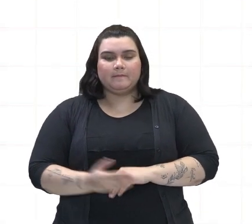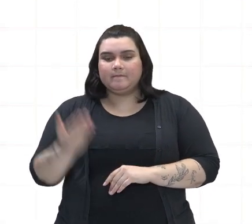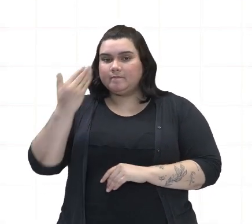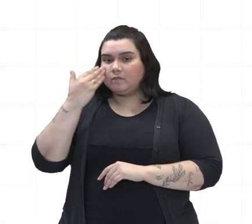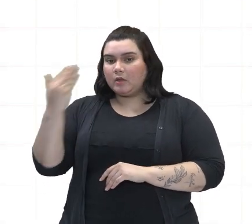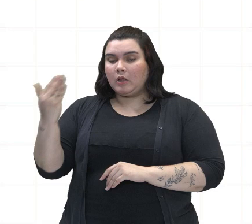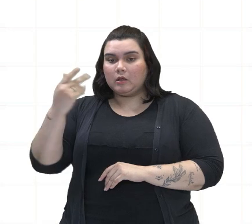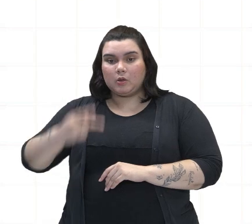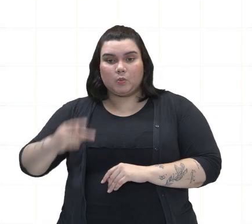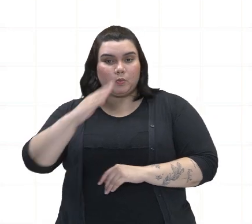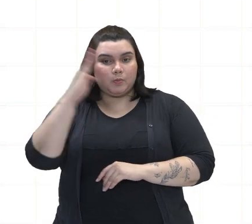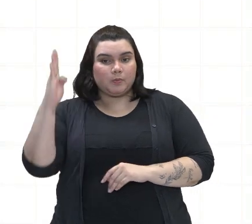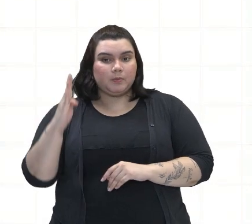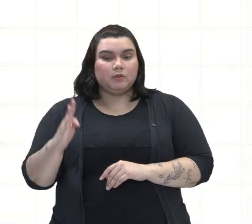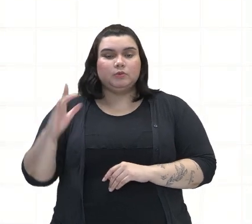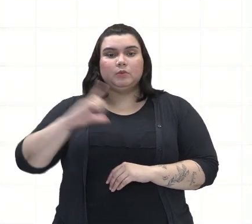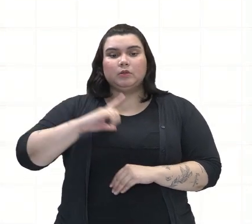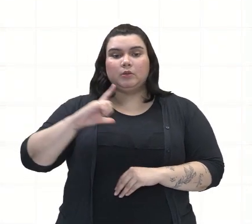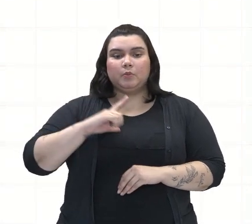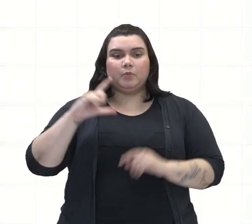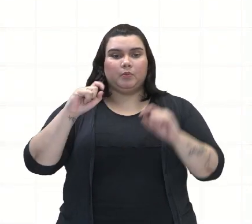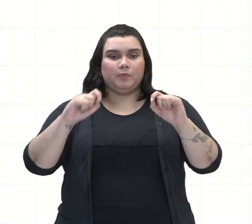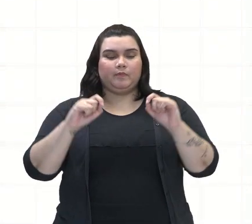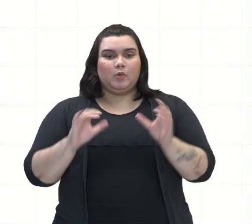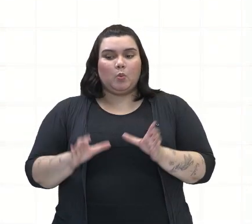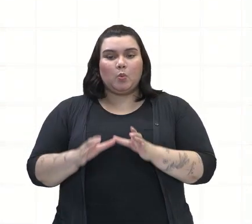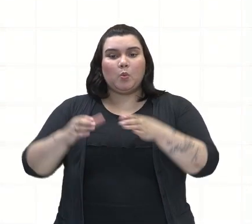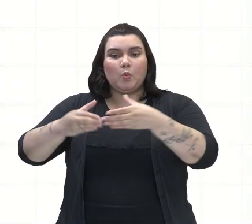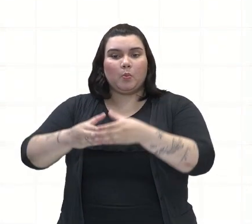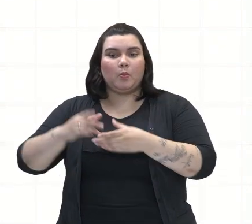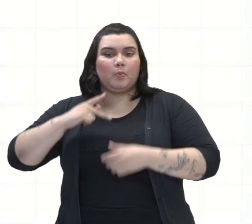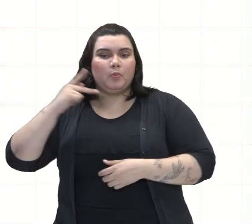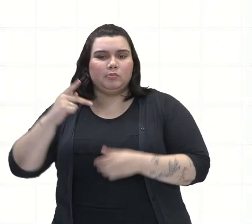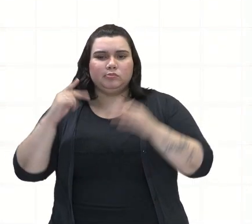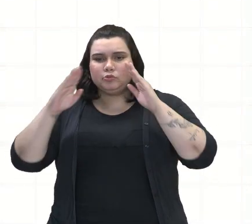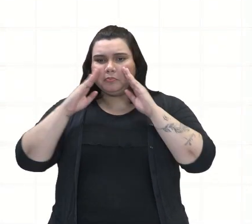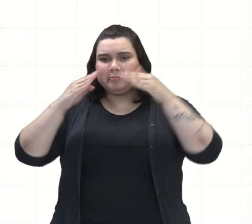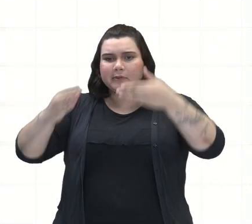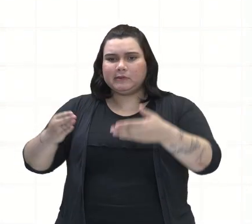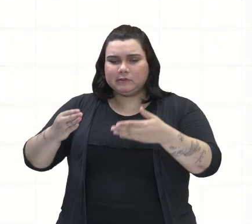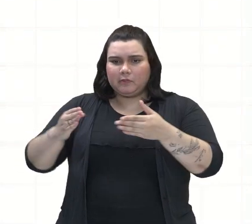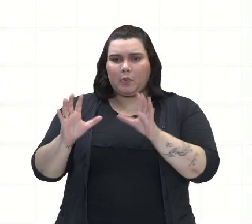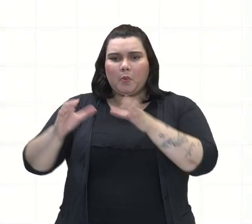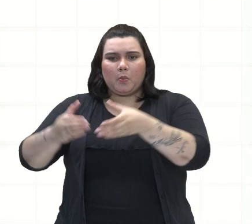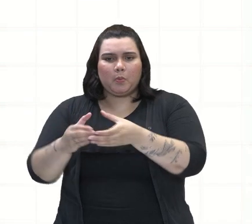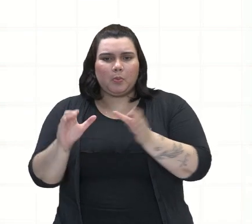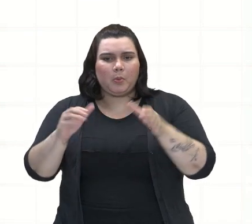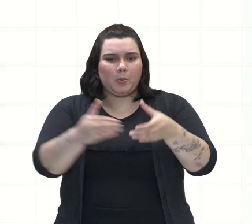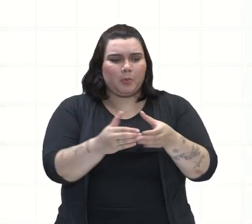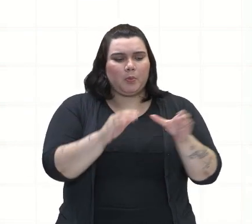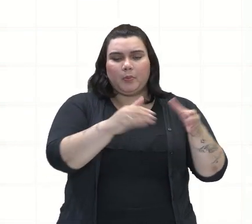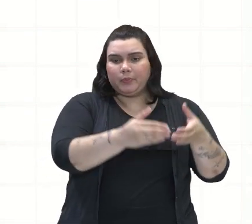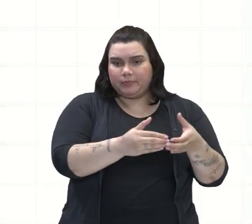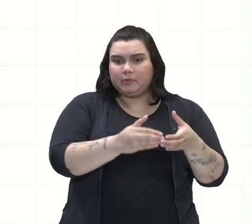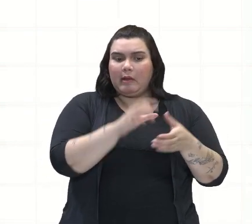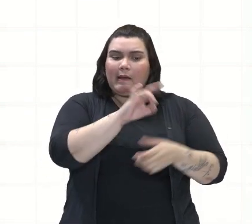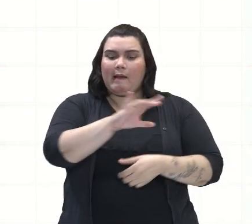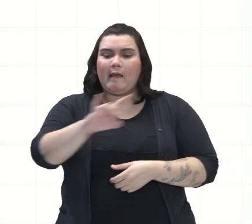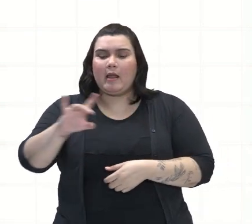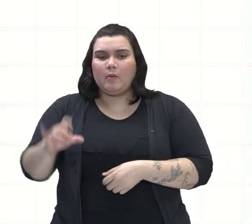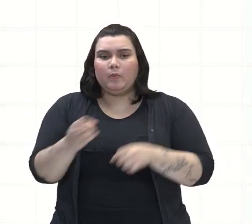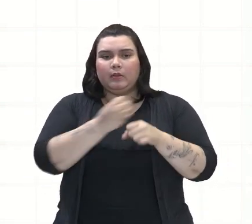no Brasil grupos políticos específicos e que iriam defender